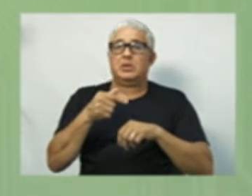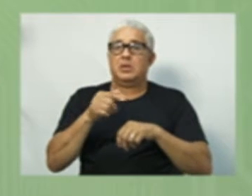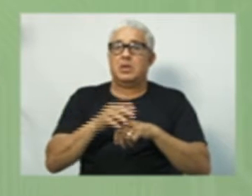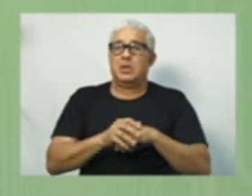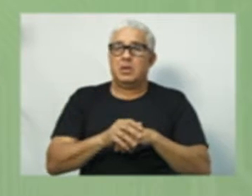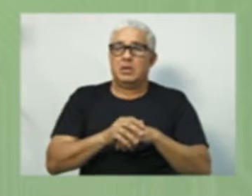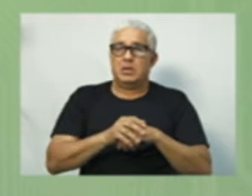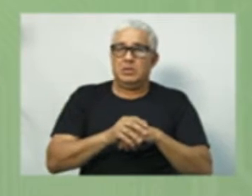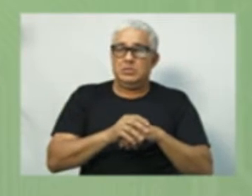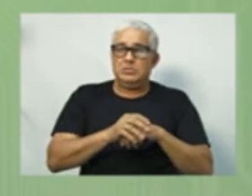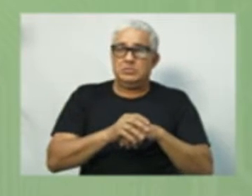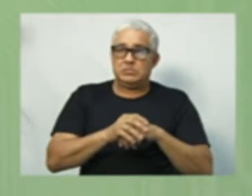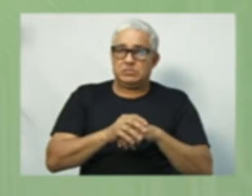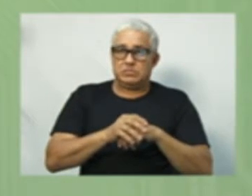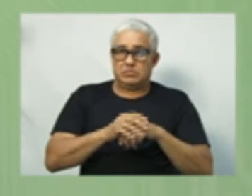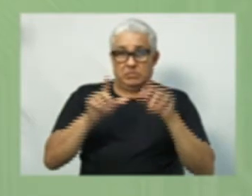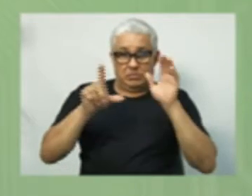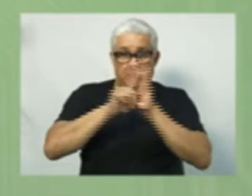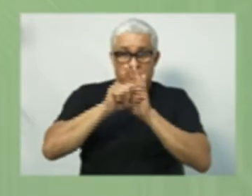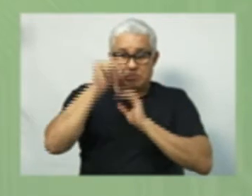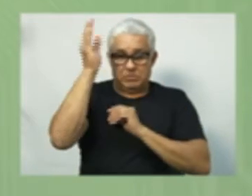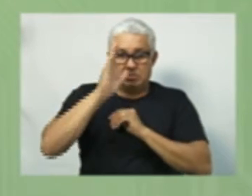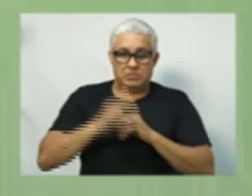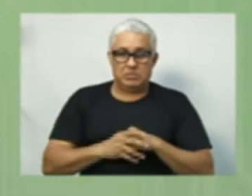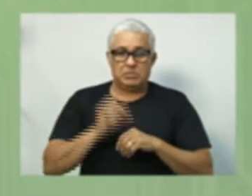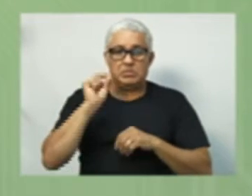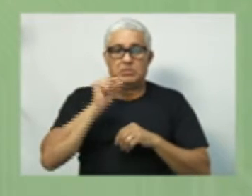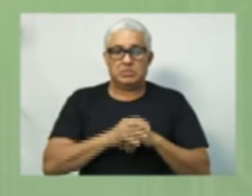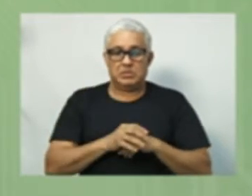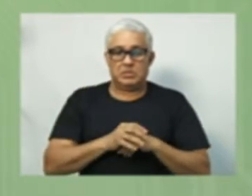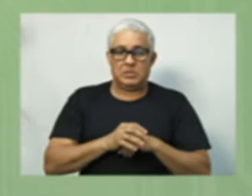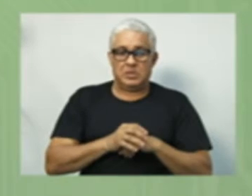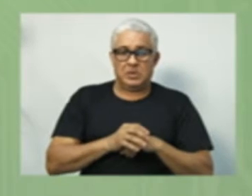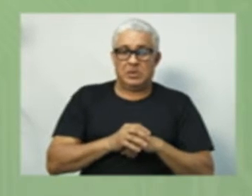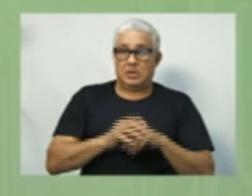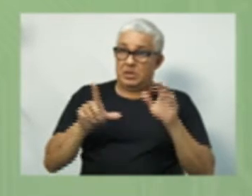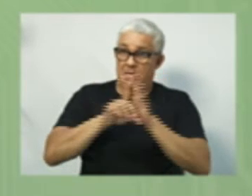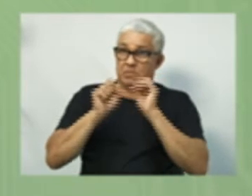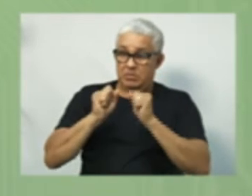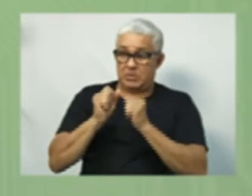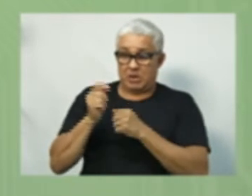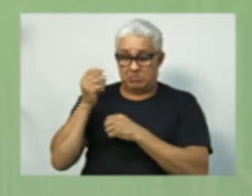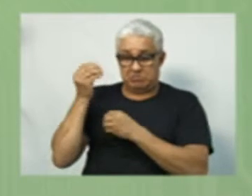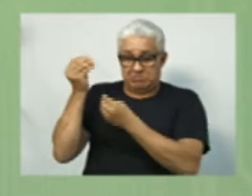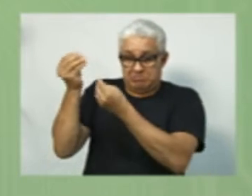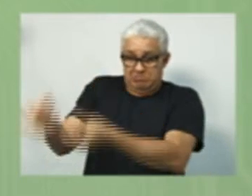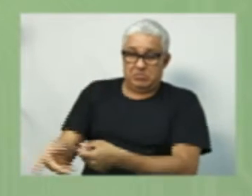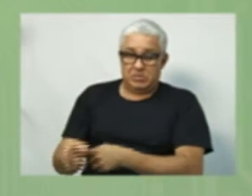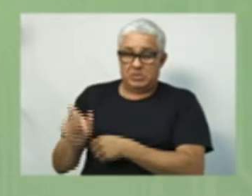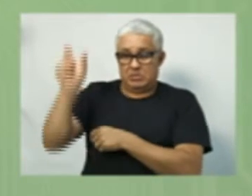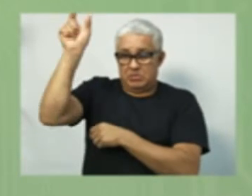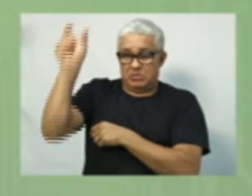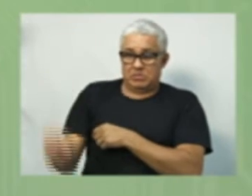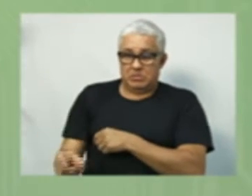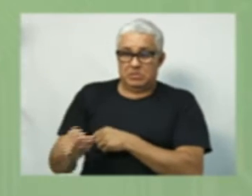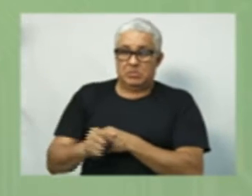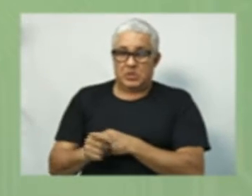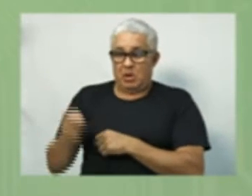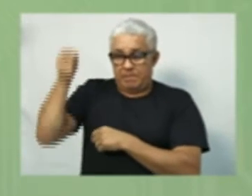atribuir ao sujeito passivo obrigação tributária à condição de, pelo pagamento de imposto